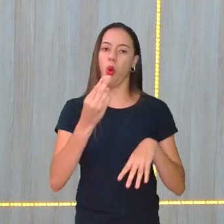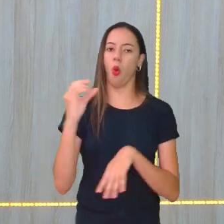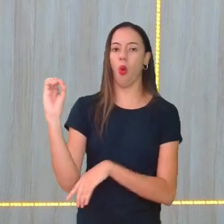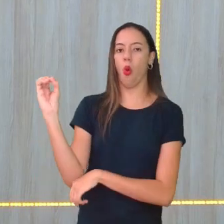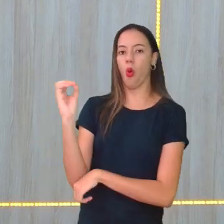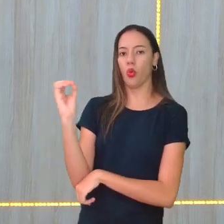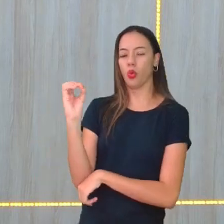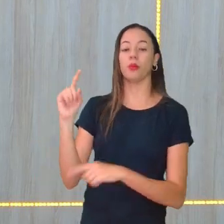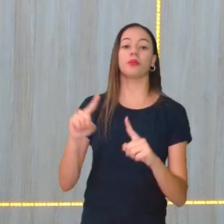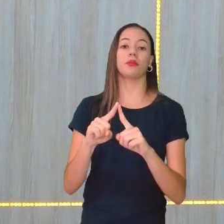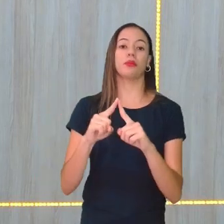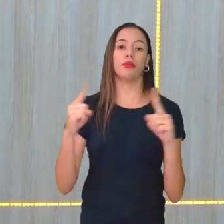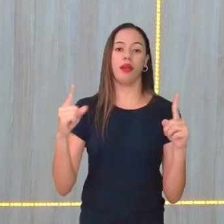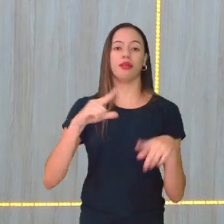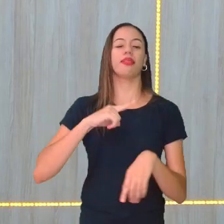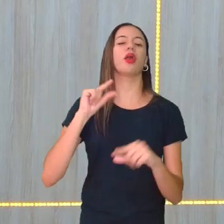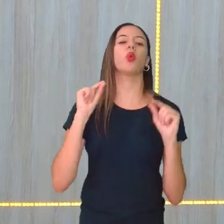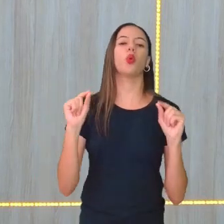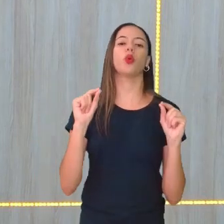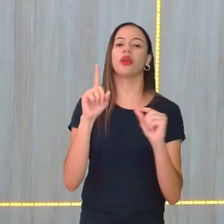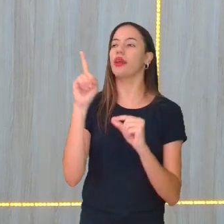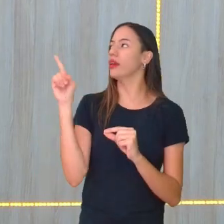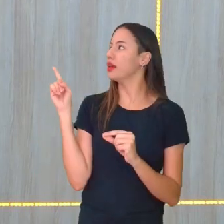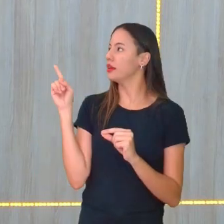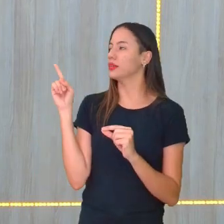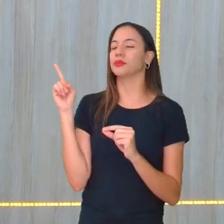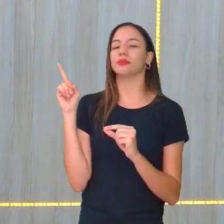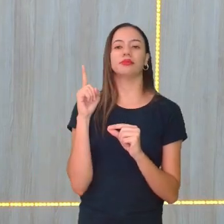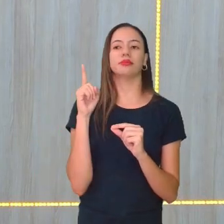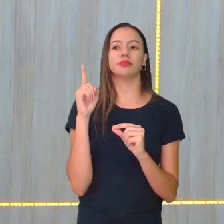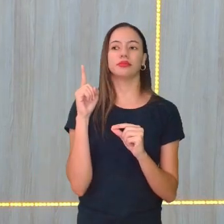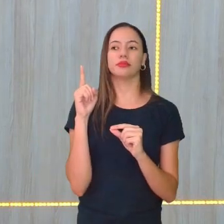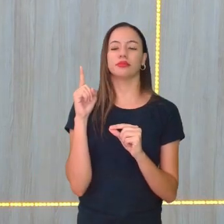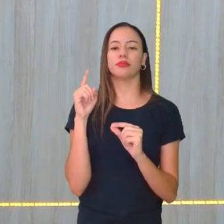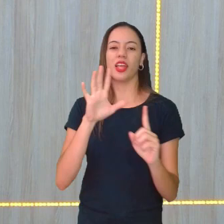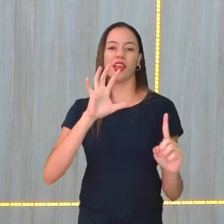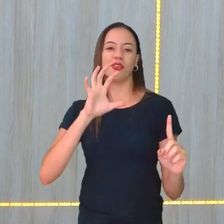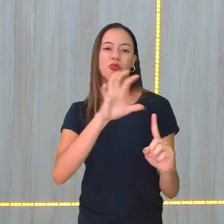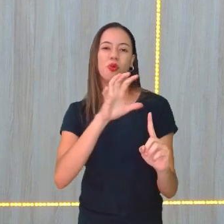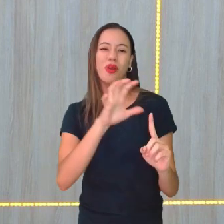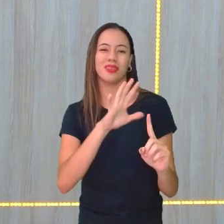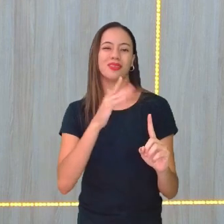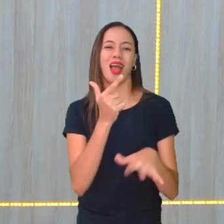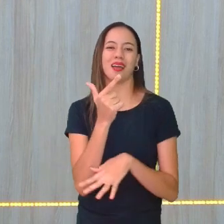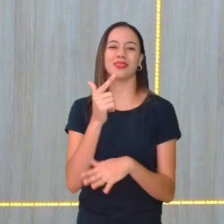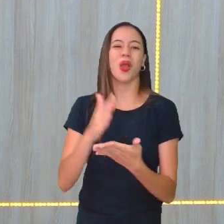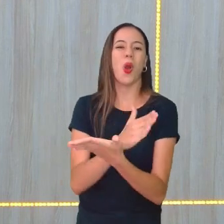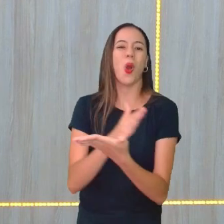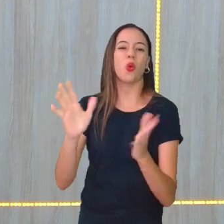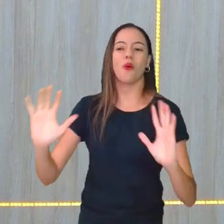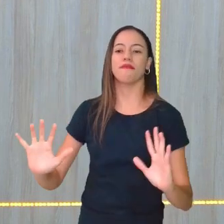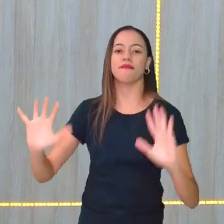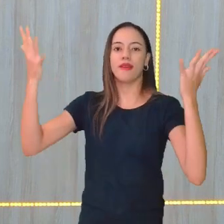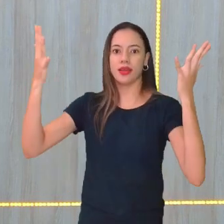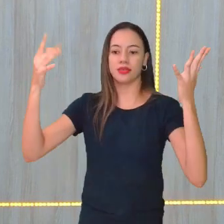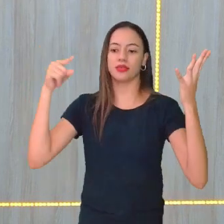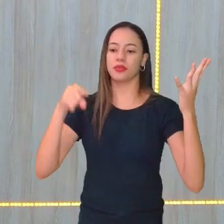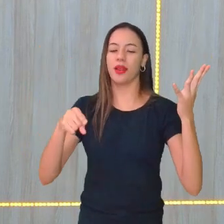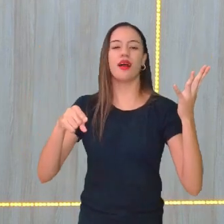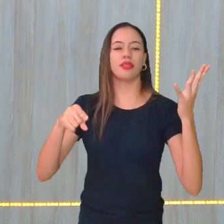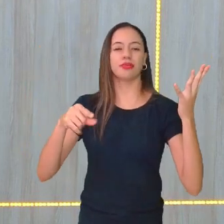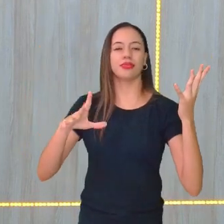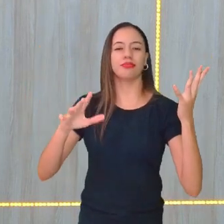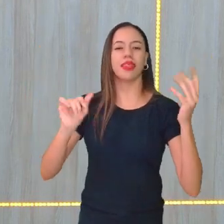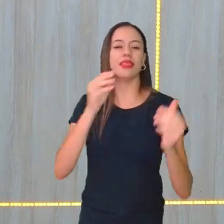o que a gente chama, né, de apropriação de algumas festas, né, para tentar fazer uma adequação.